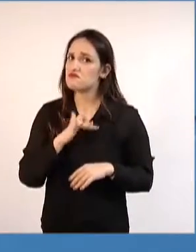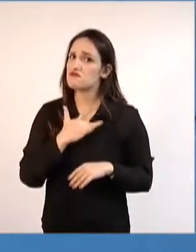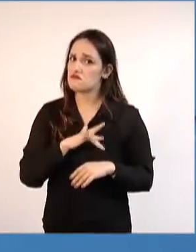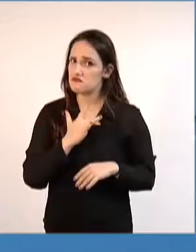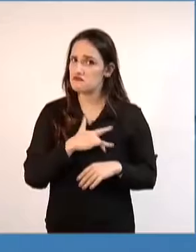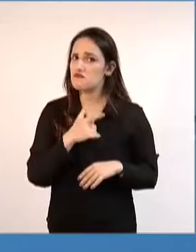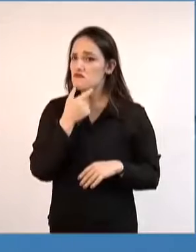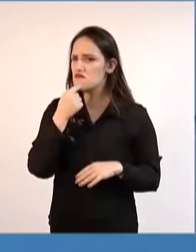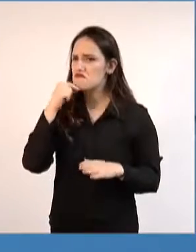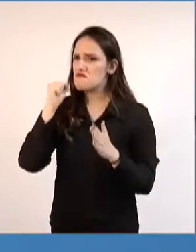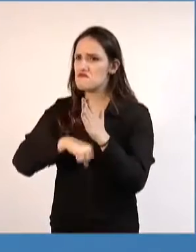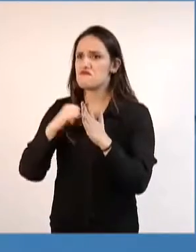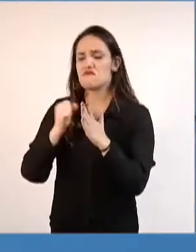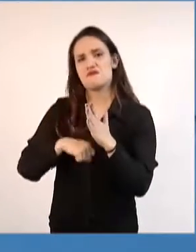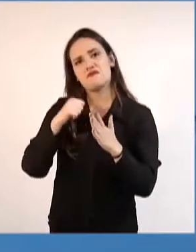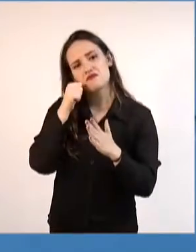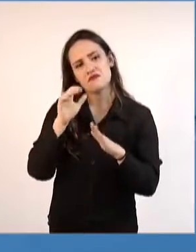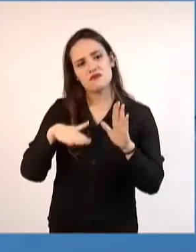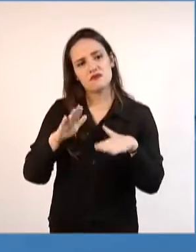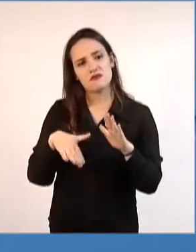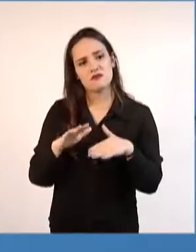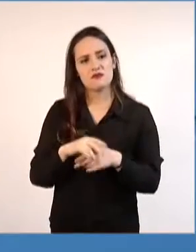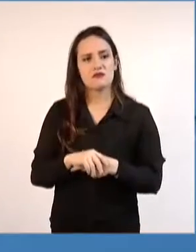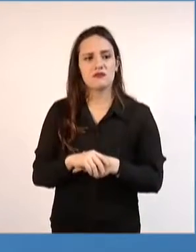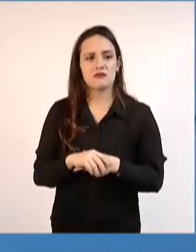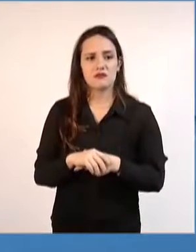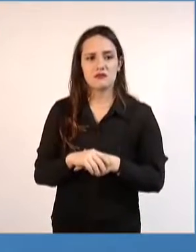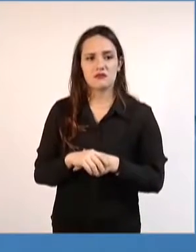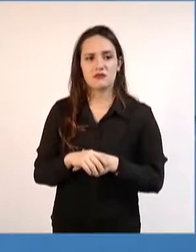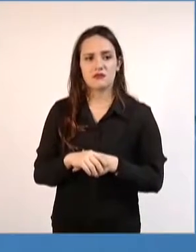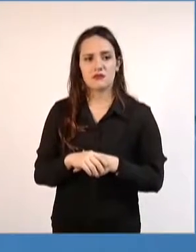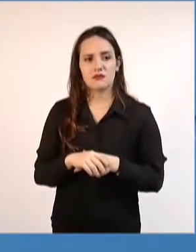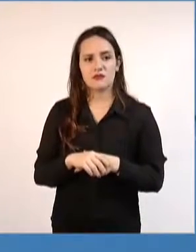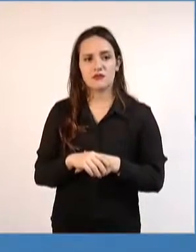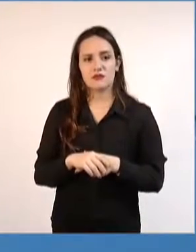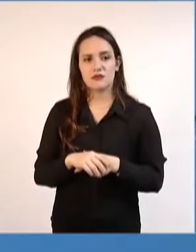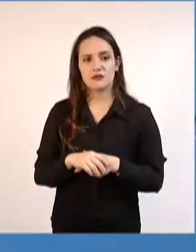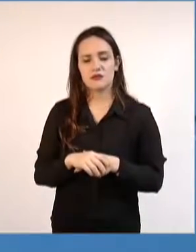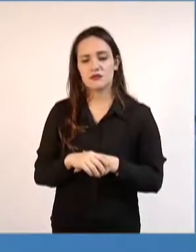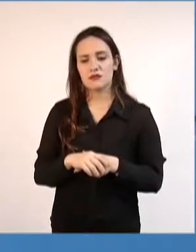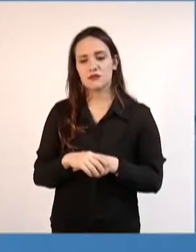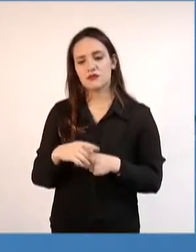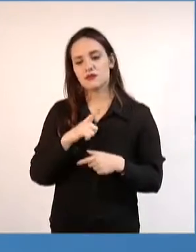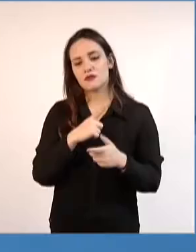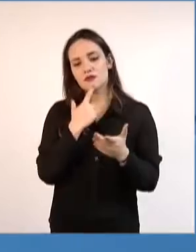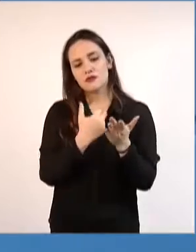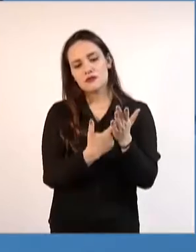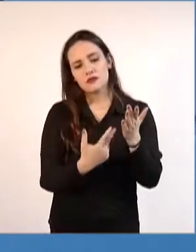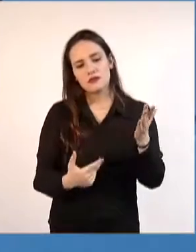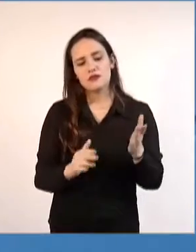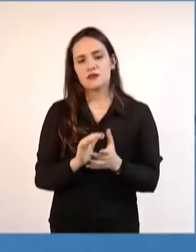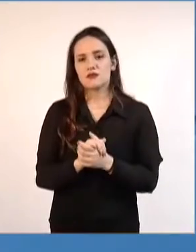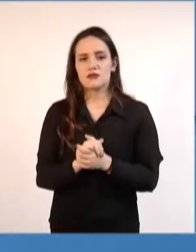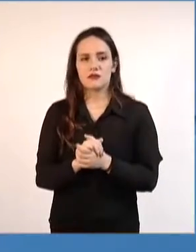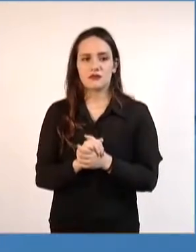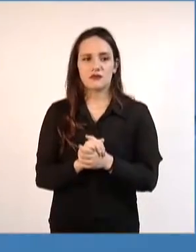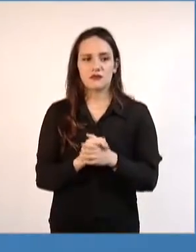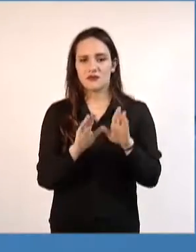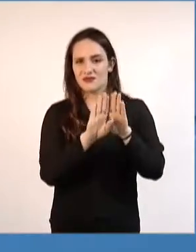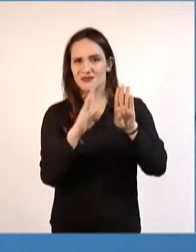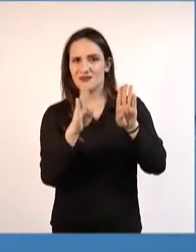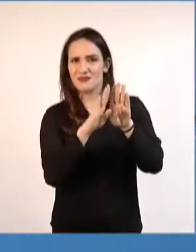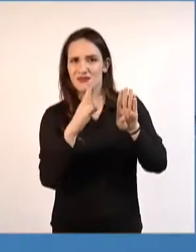tristeza. A mulher violentada, espancada, enfim, ensanguentada, vidro da porta quebrado,